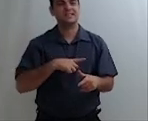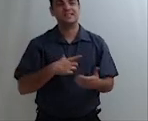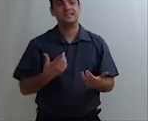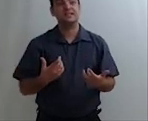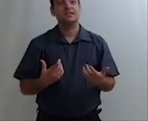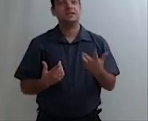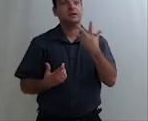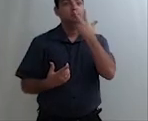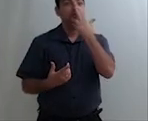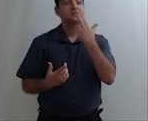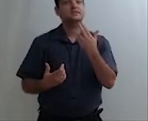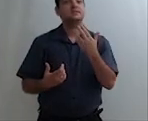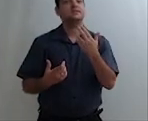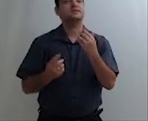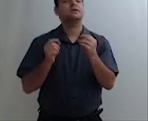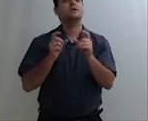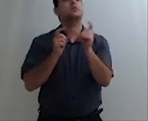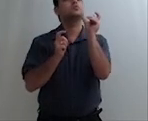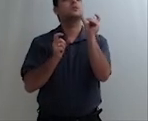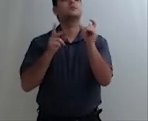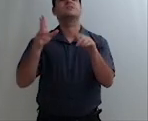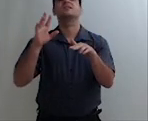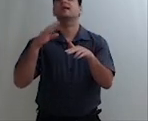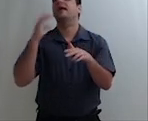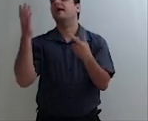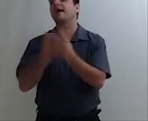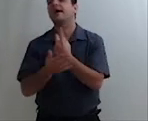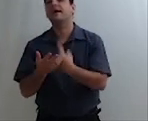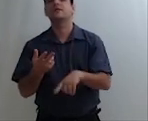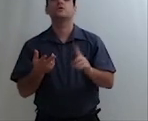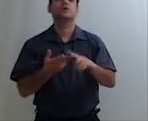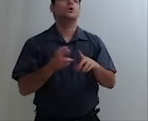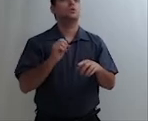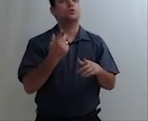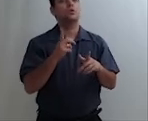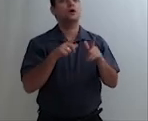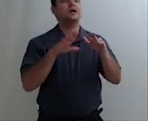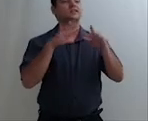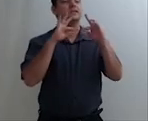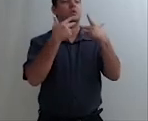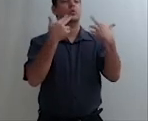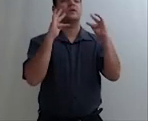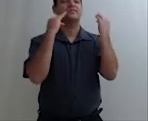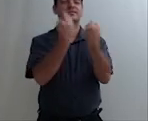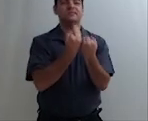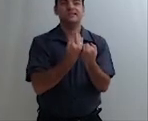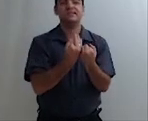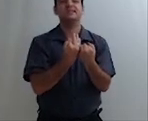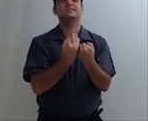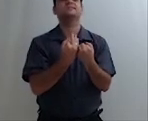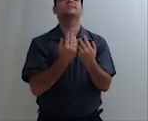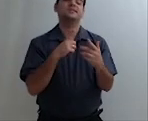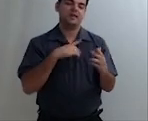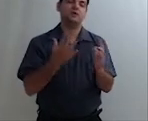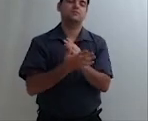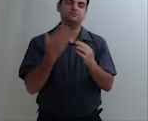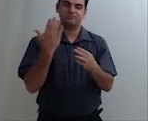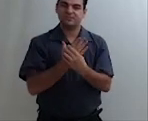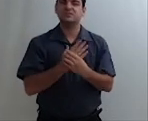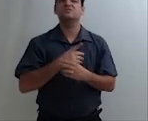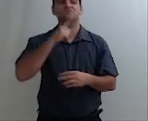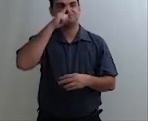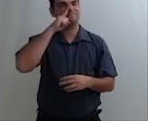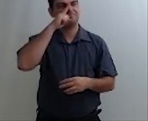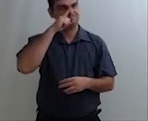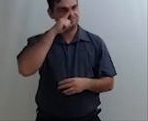da falsa memória Nas questões de alienação parental e eu pude presenciar alguns casos dramáticos em que se incutia na